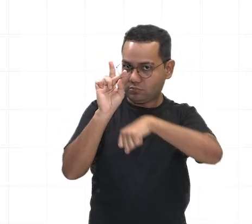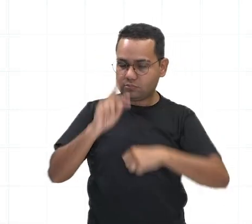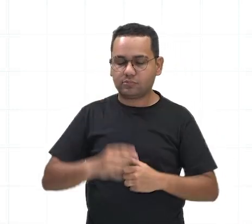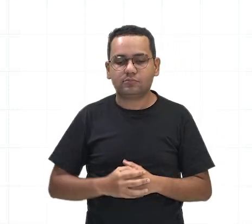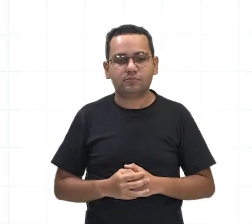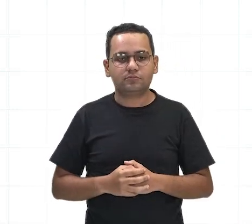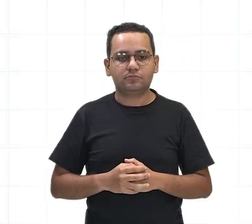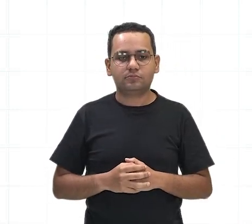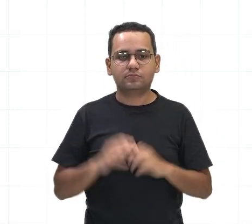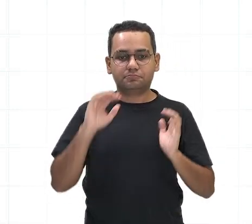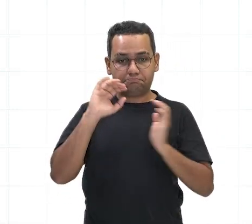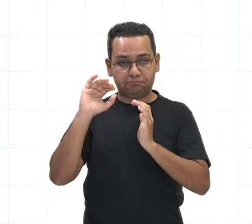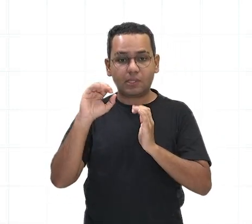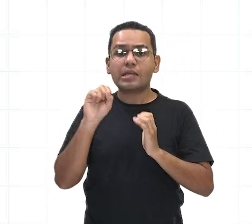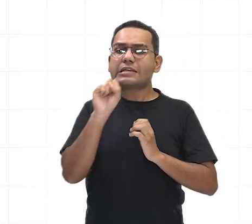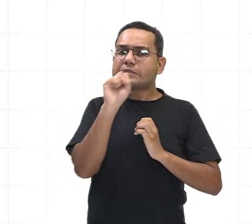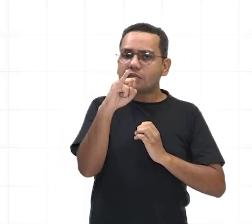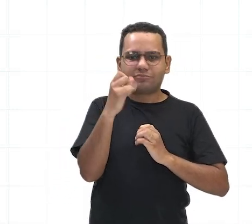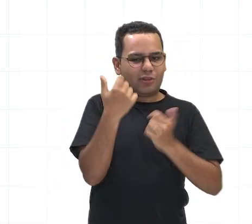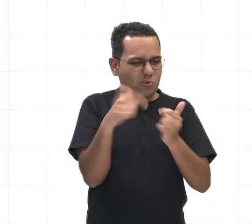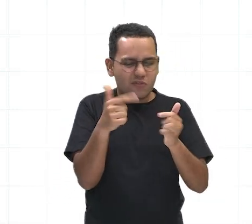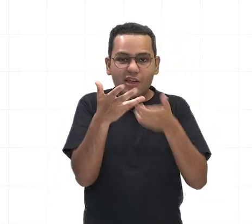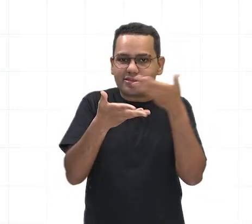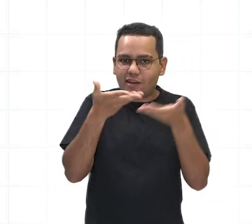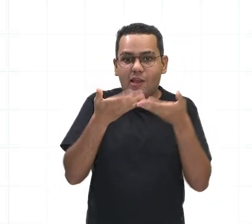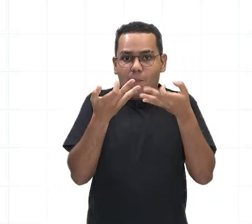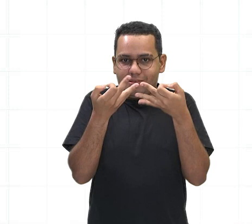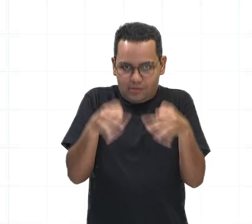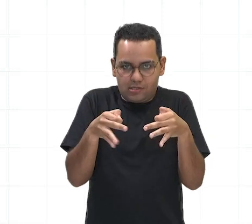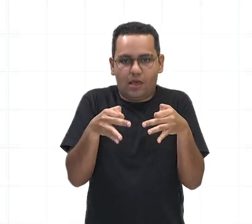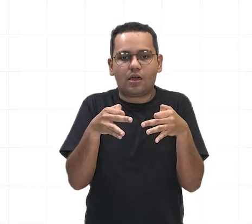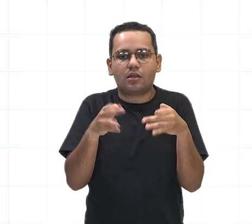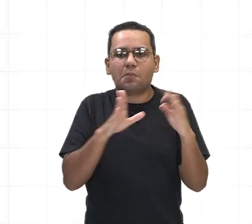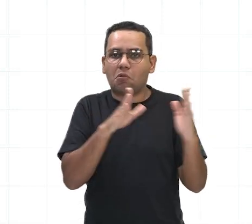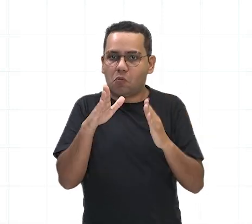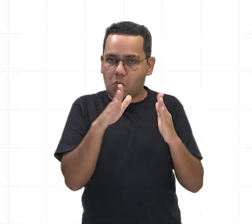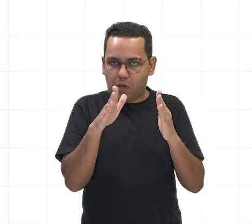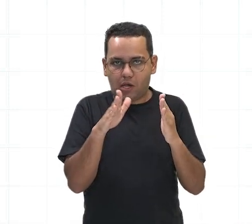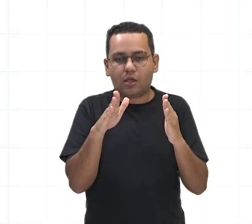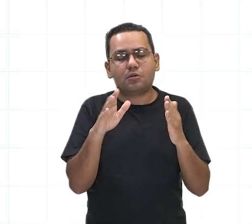a malária pode levar a pessoa à morte, né? Então, como a gente viu ali, existem